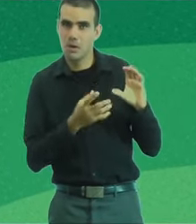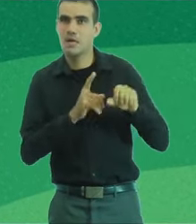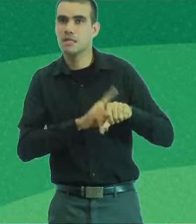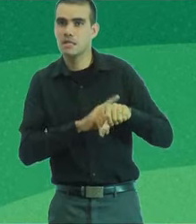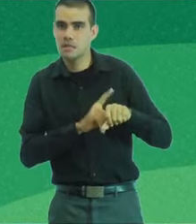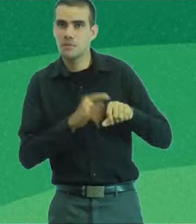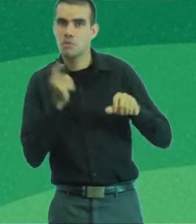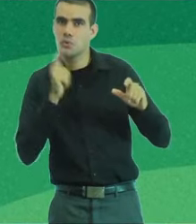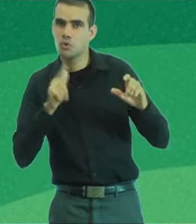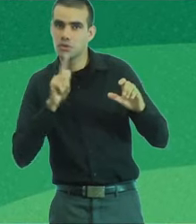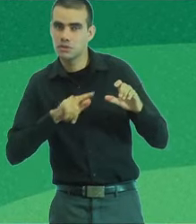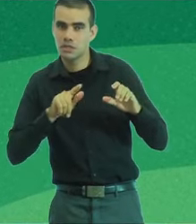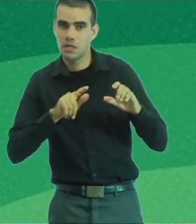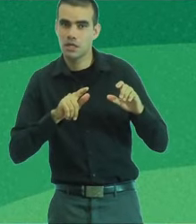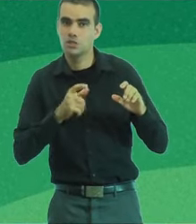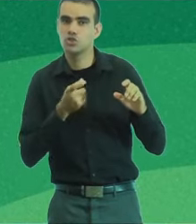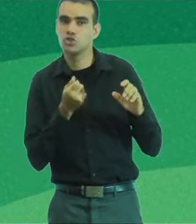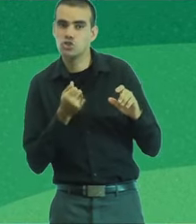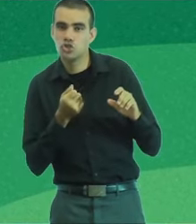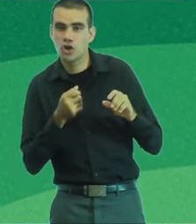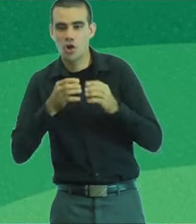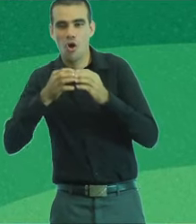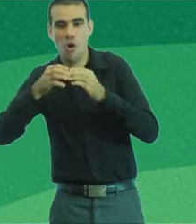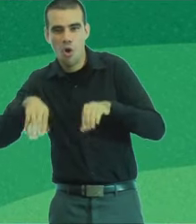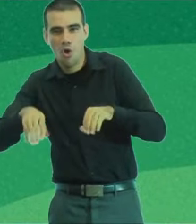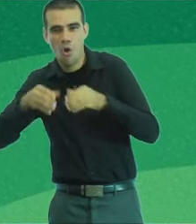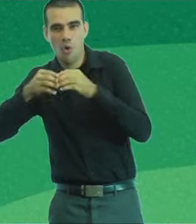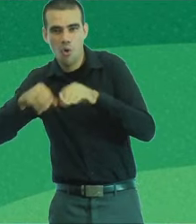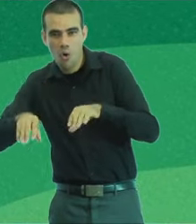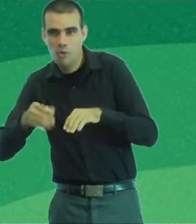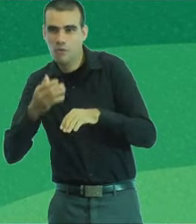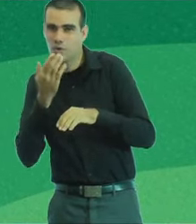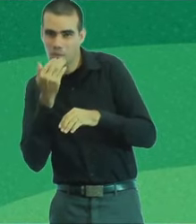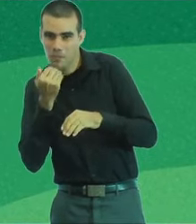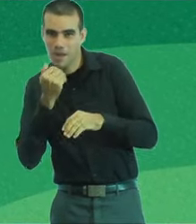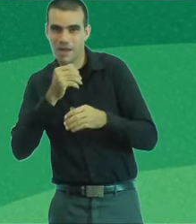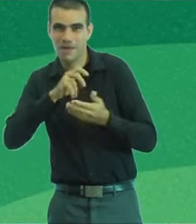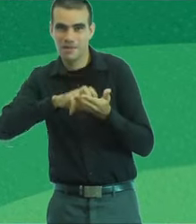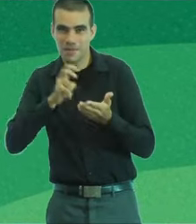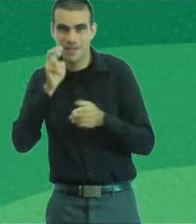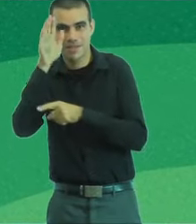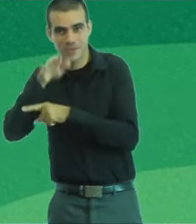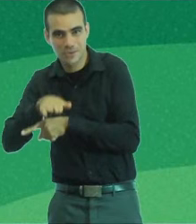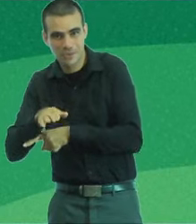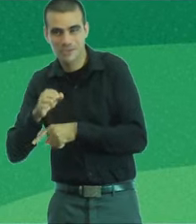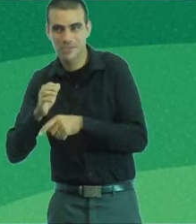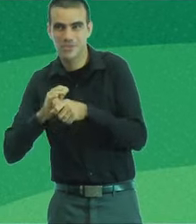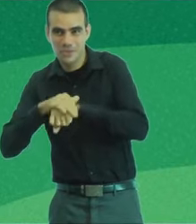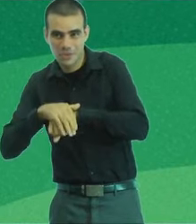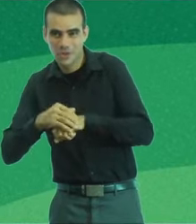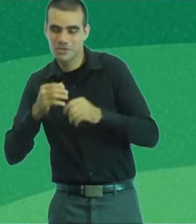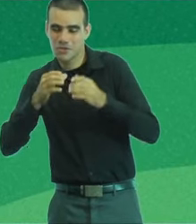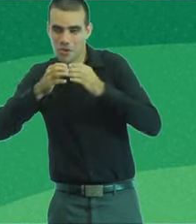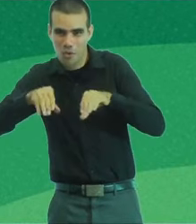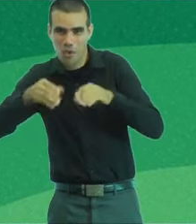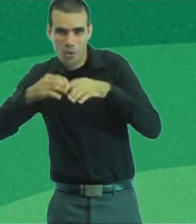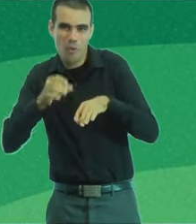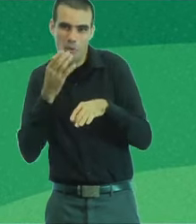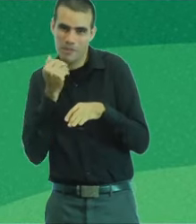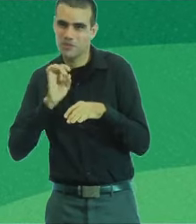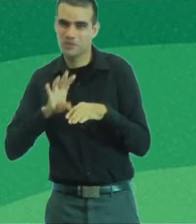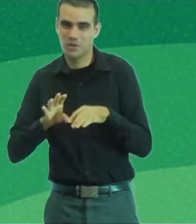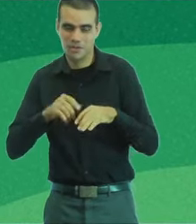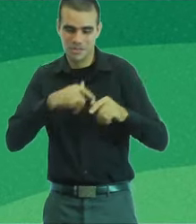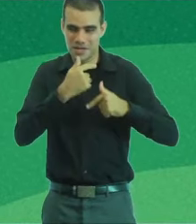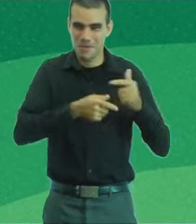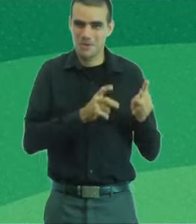será que eu consigo ficar só comendo ovo no almoço e na janta vê se dá certo para eu ficar aqui trabalhando nisso